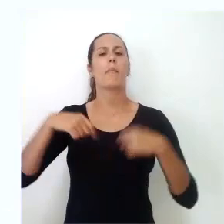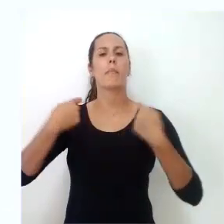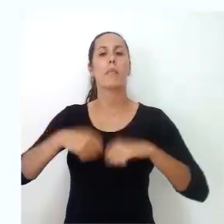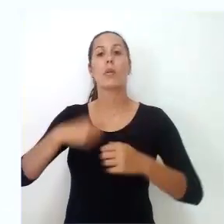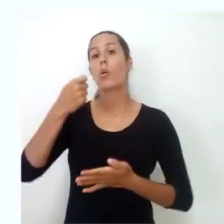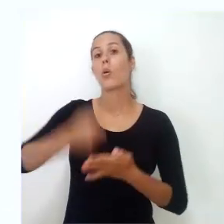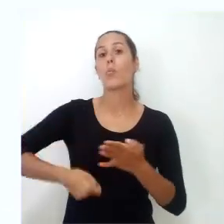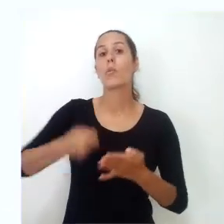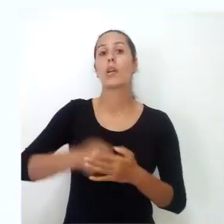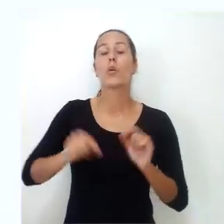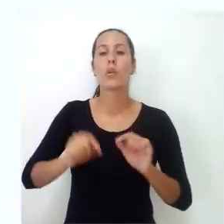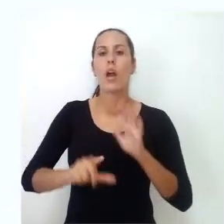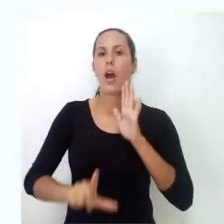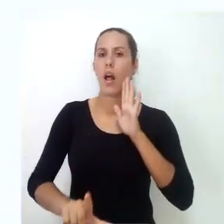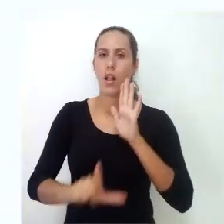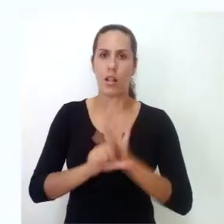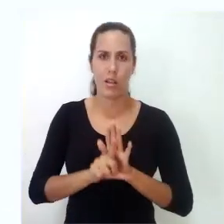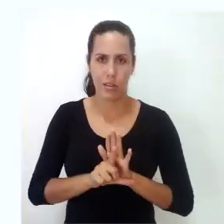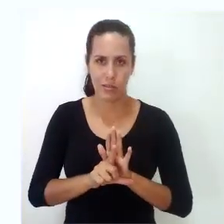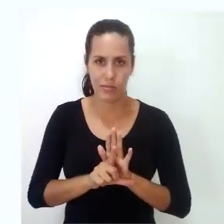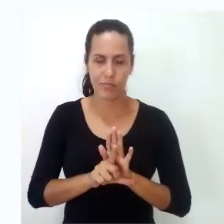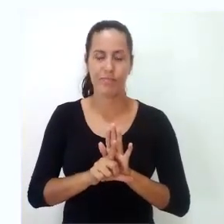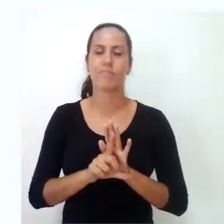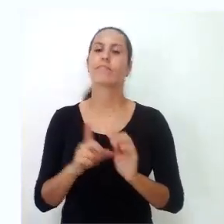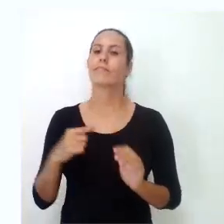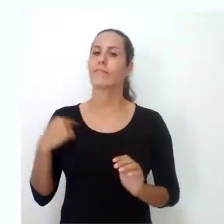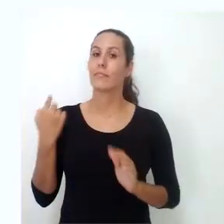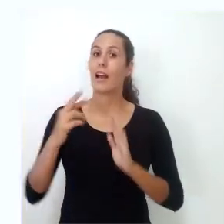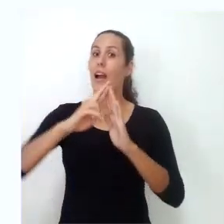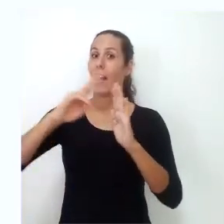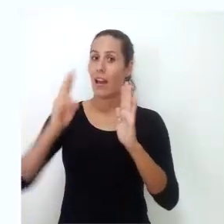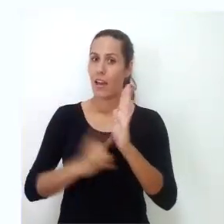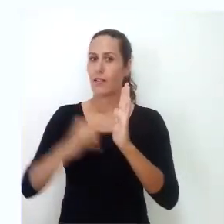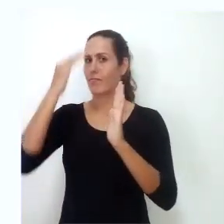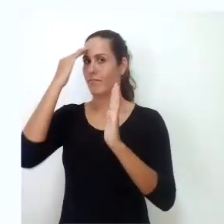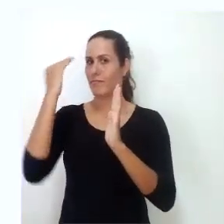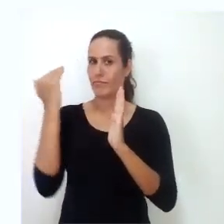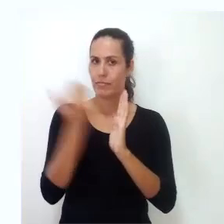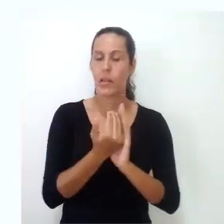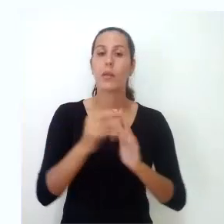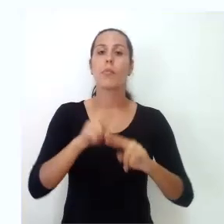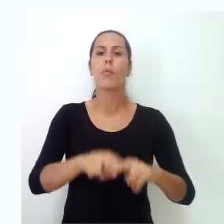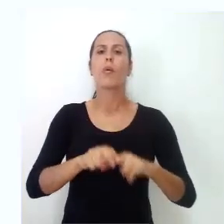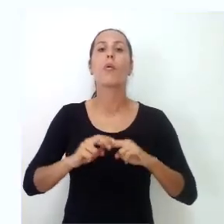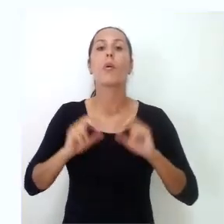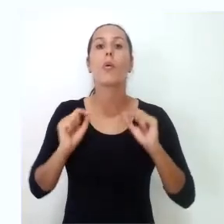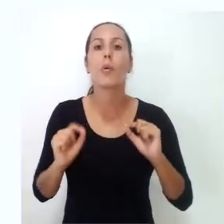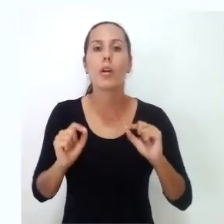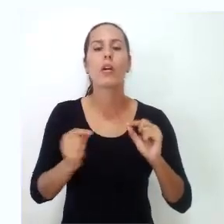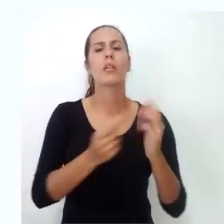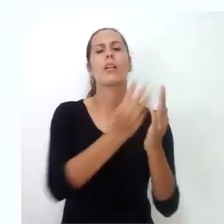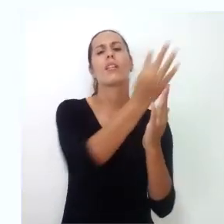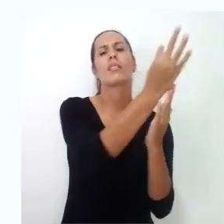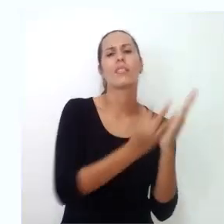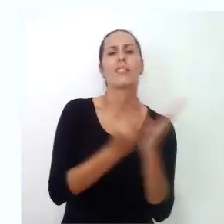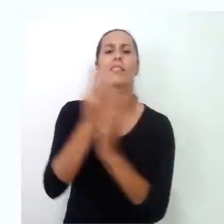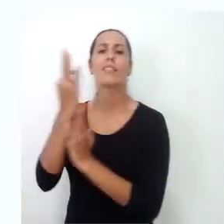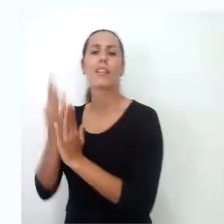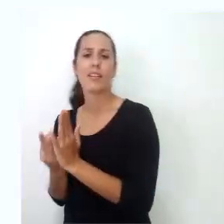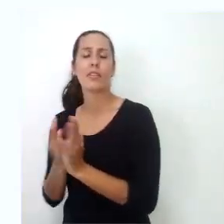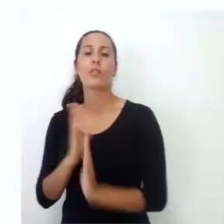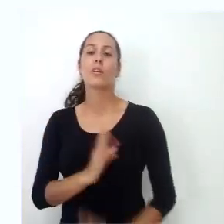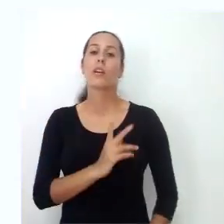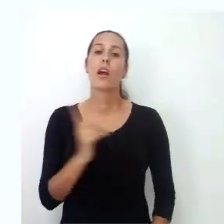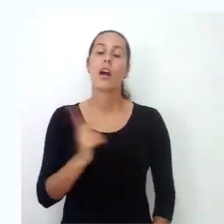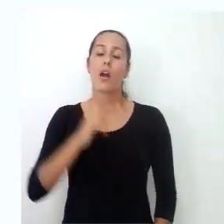conhecer tais leis, tais normas, através dos textos. E o professor de língua